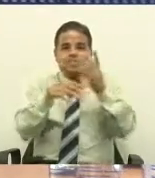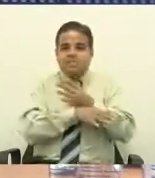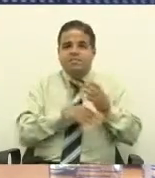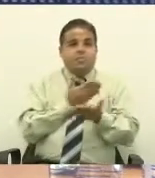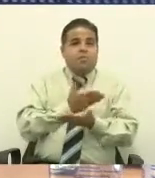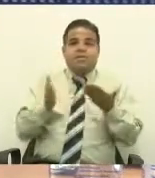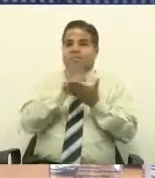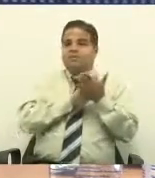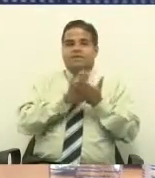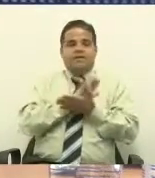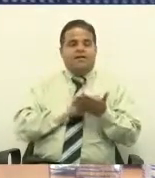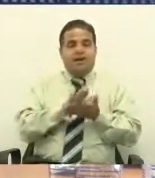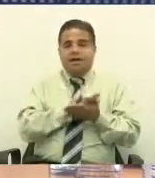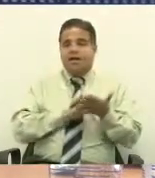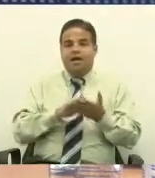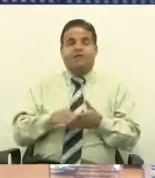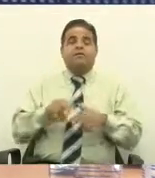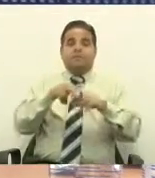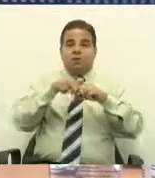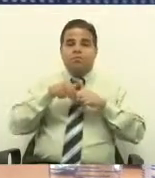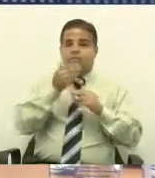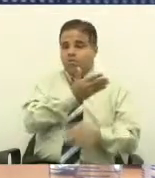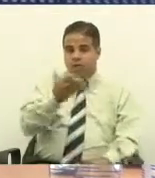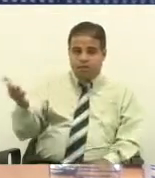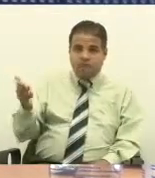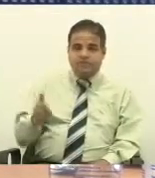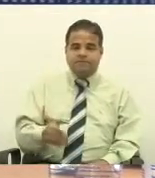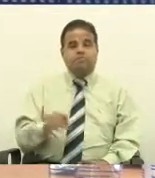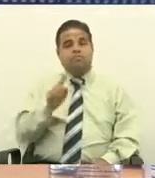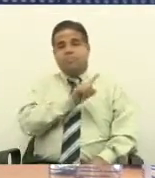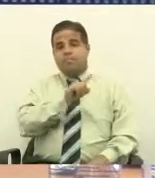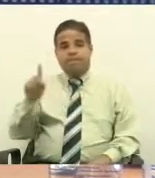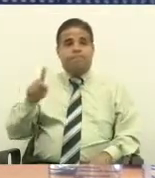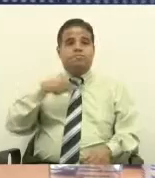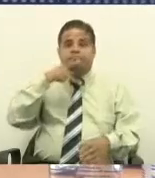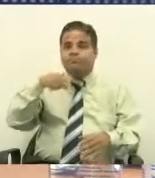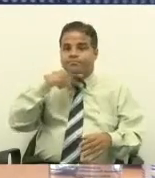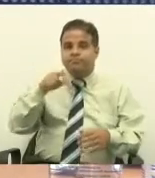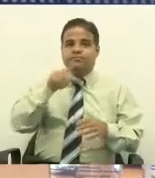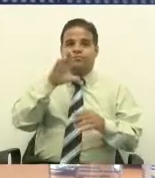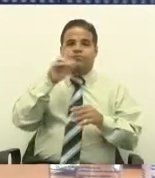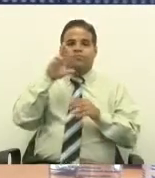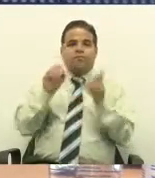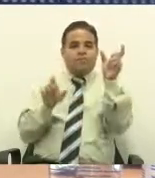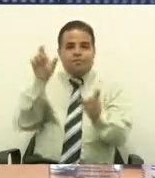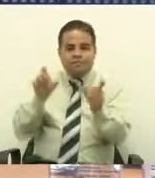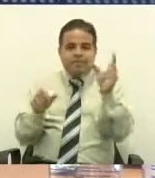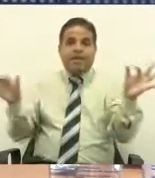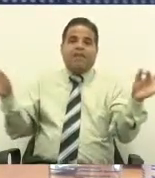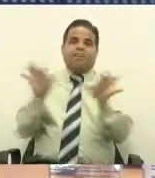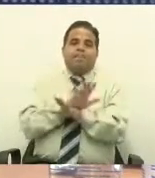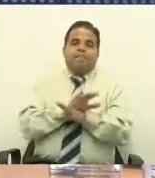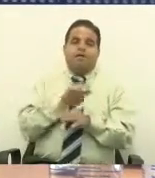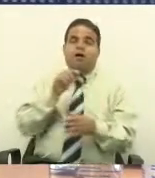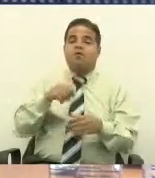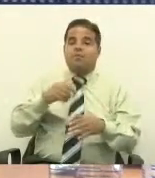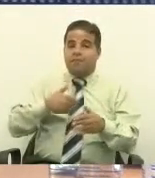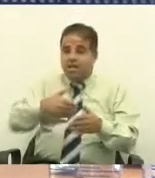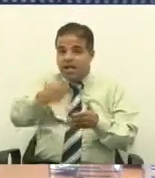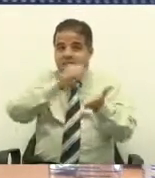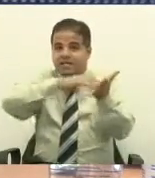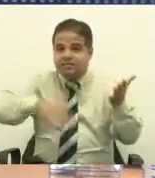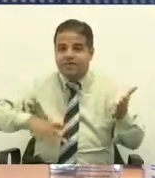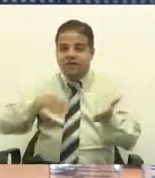nada em virtude dessa não contemplação do quórum suficiente para que as atividades